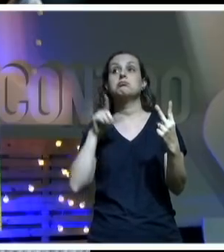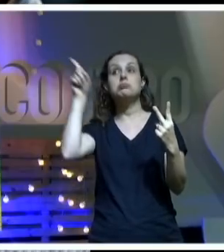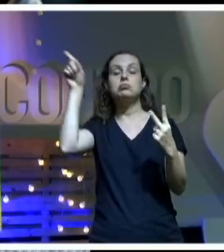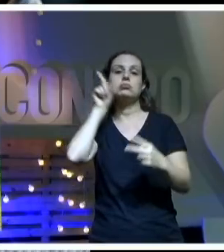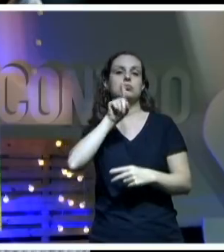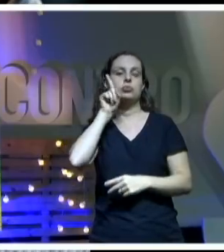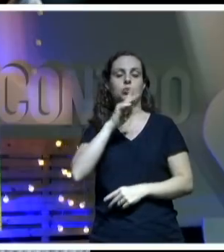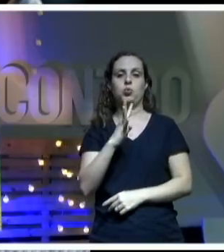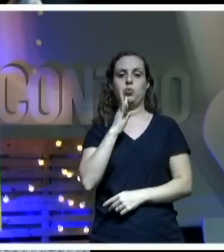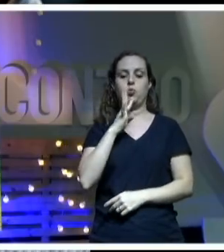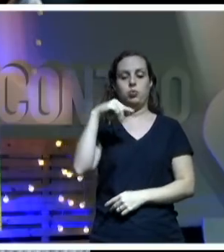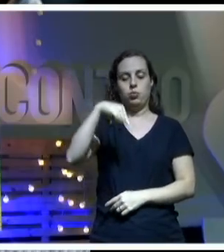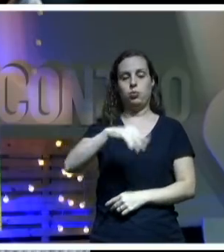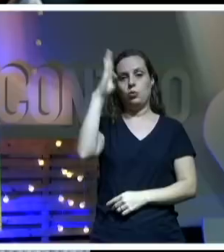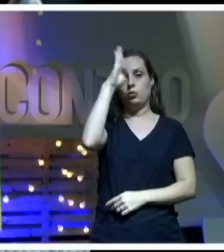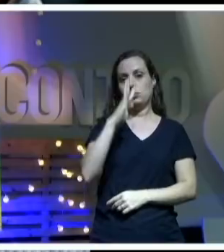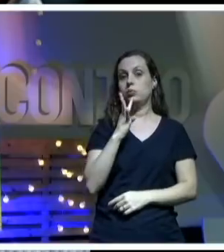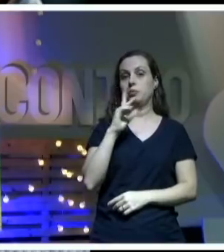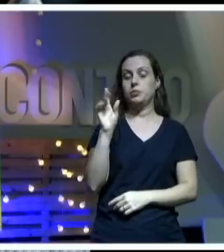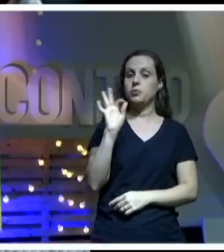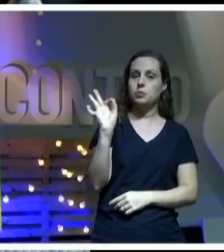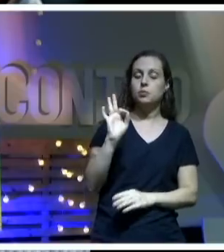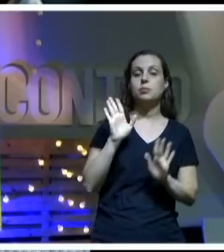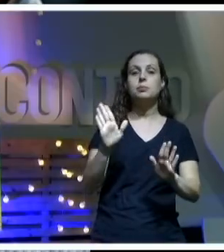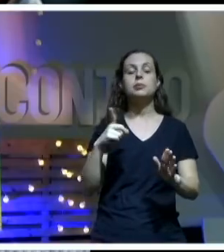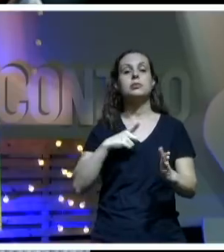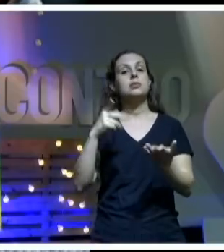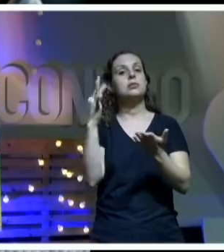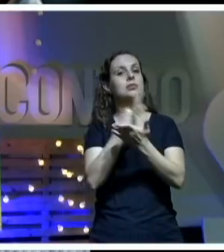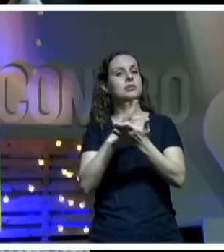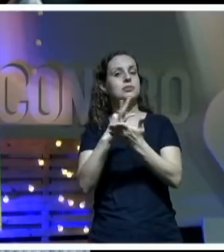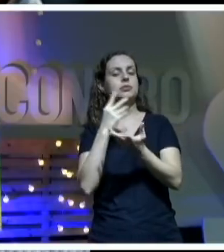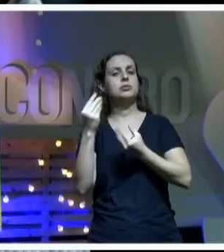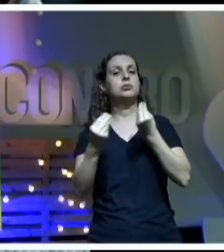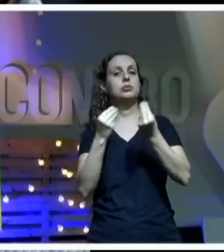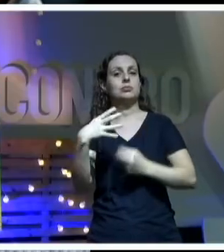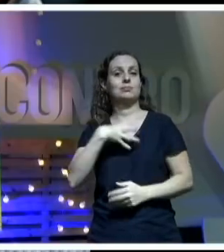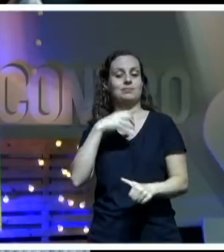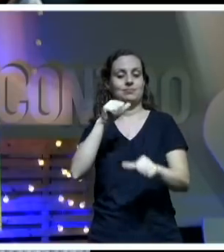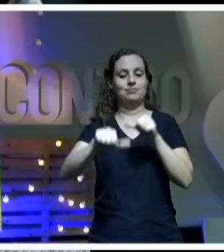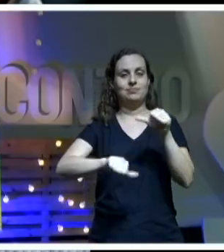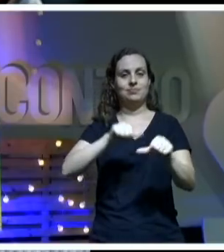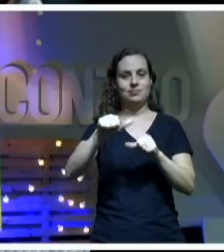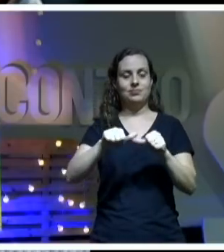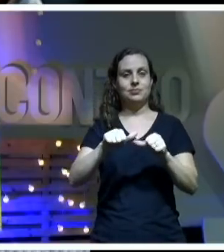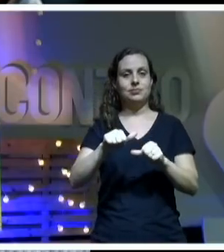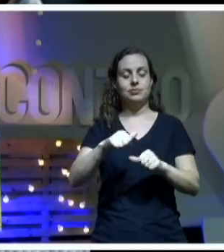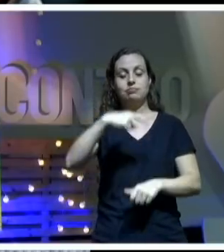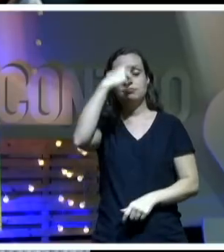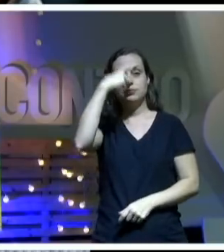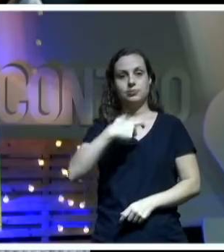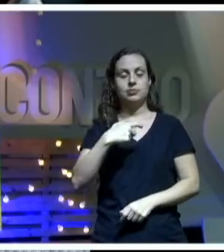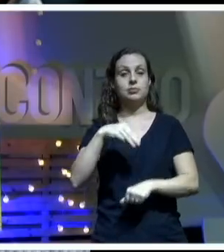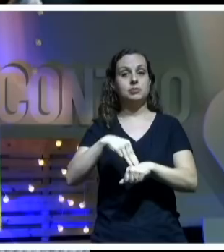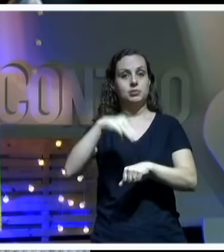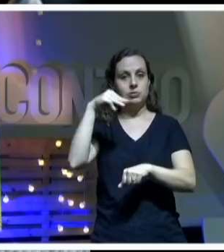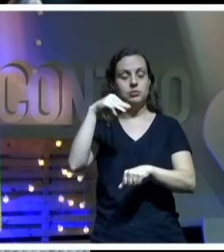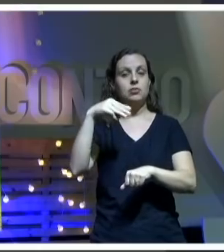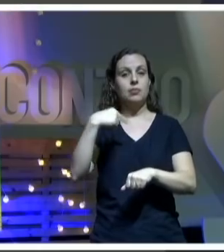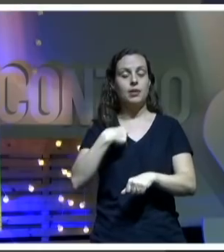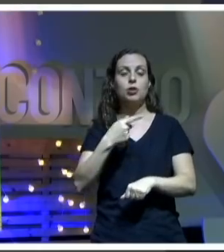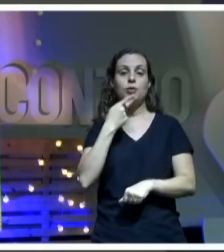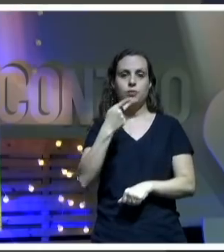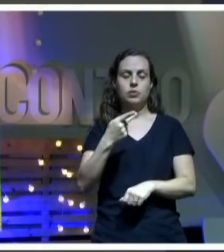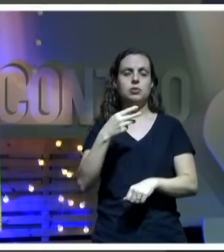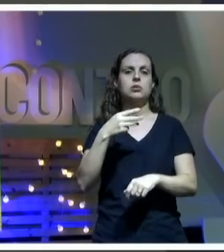o pastor e teólogo que eles falam um pouco sobre essa transformação na identidade ministerial eu tô falando de pastores